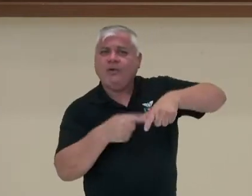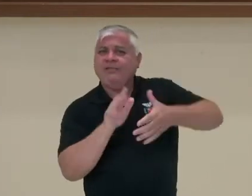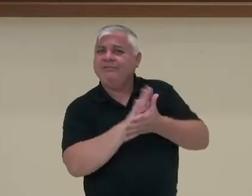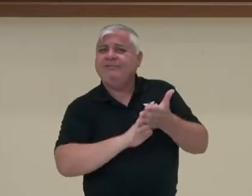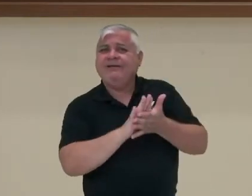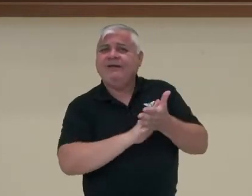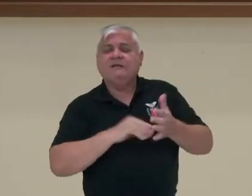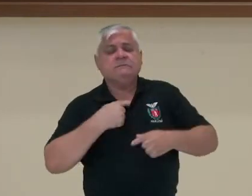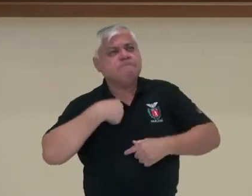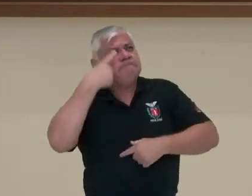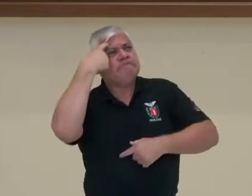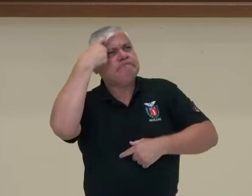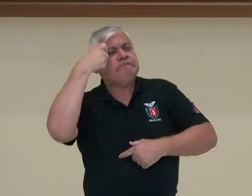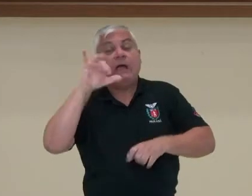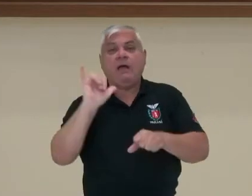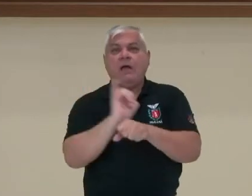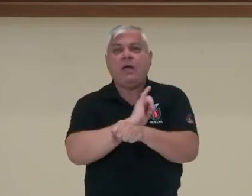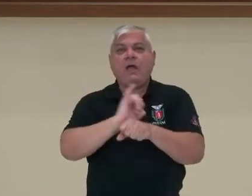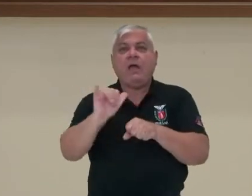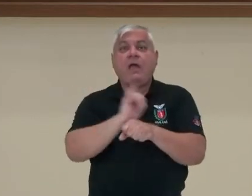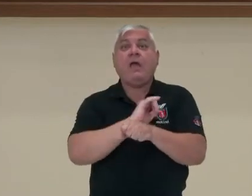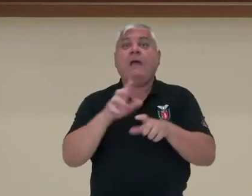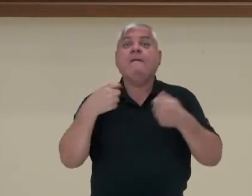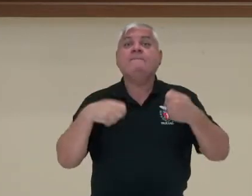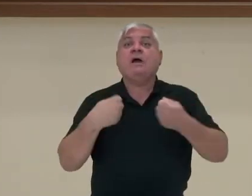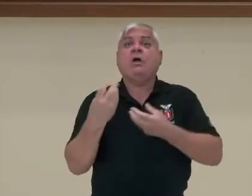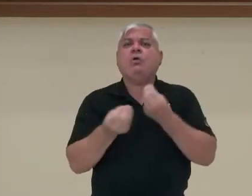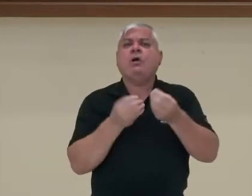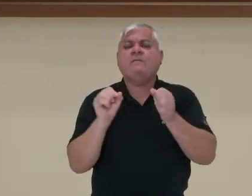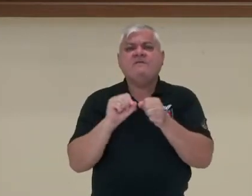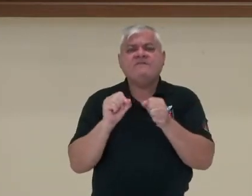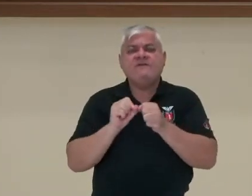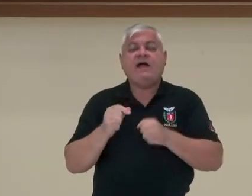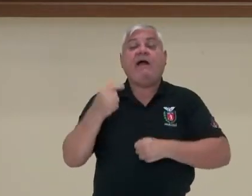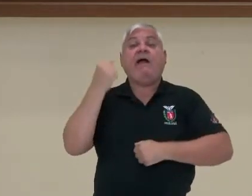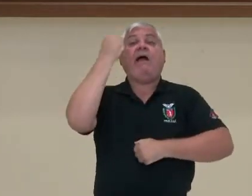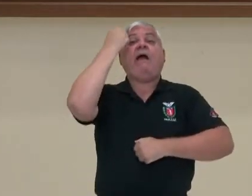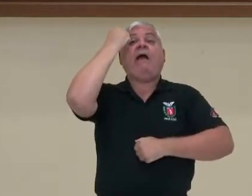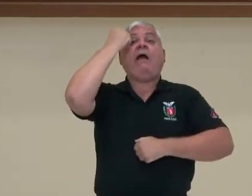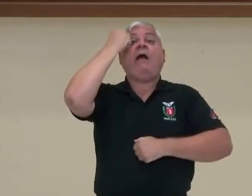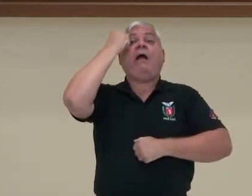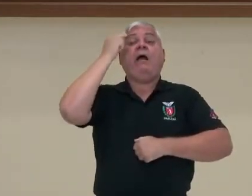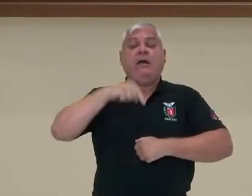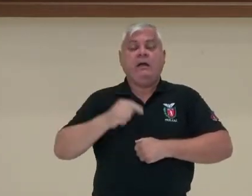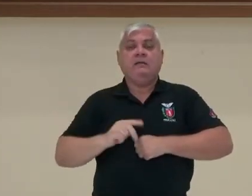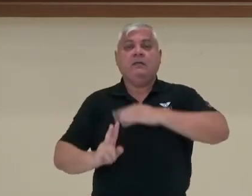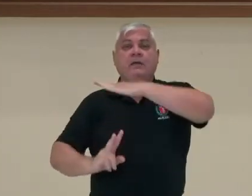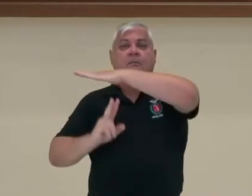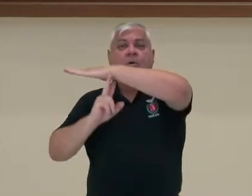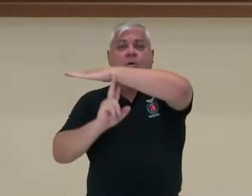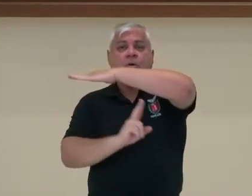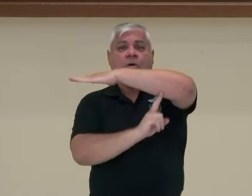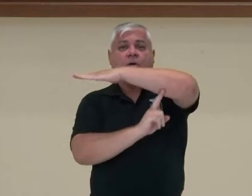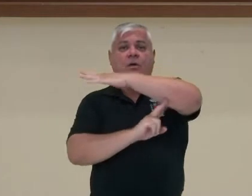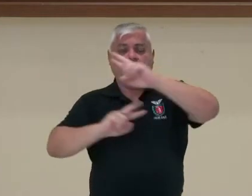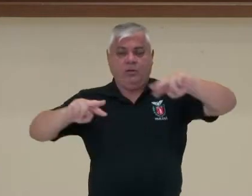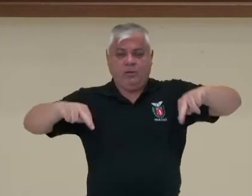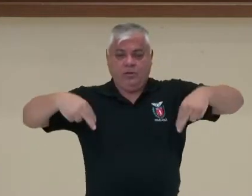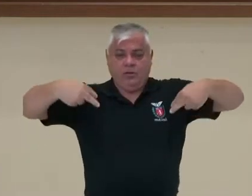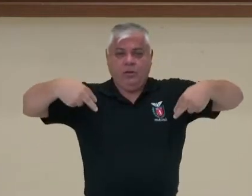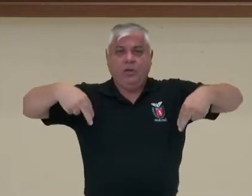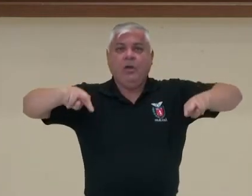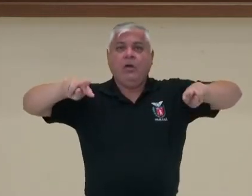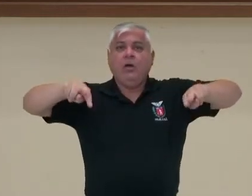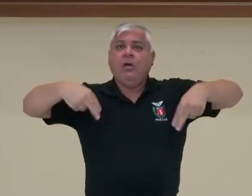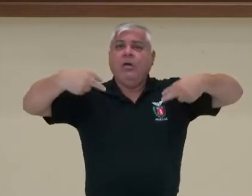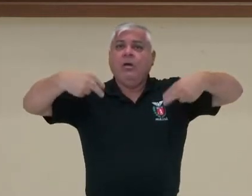inventar formas alternativas de se locomover. Haja visto que eles fizeram as primeiras pontes pênsil que existe, a gente vai encontrar